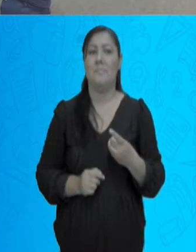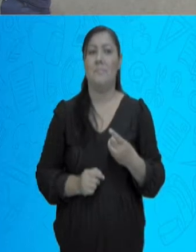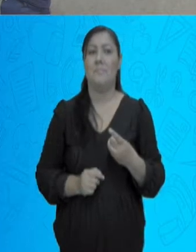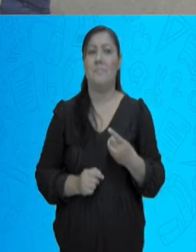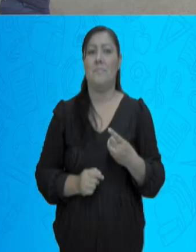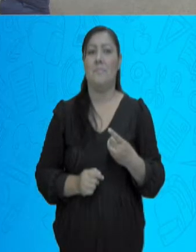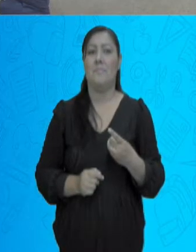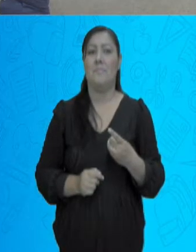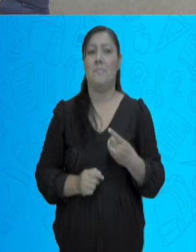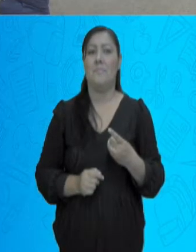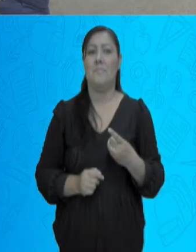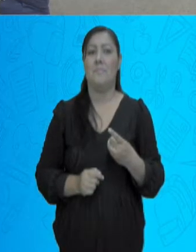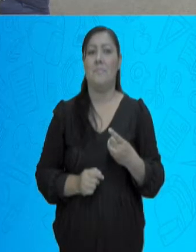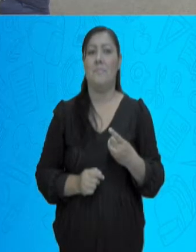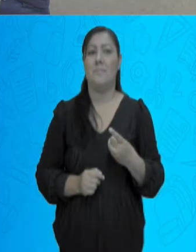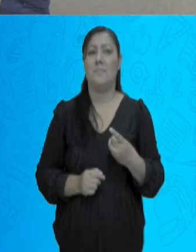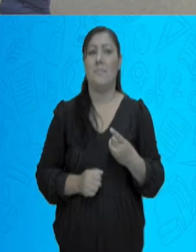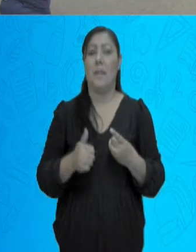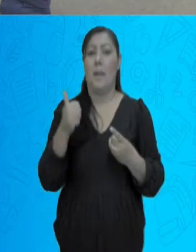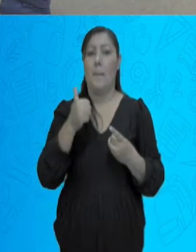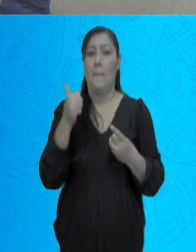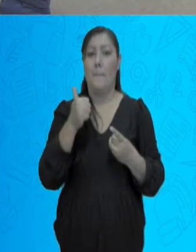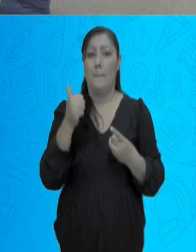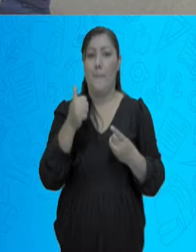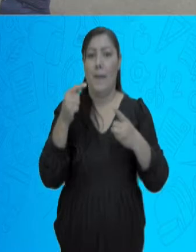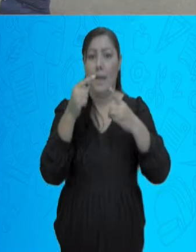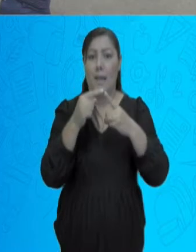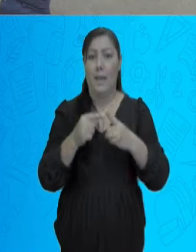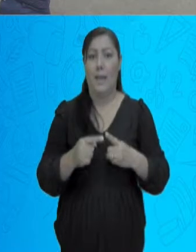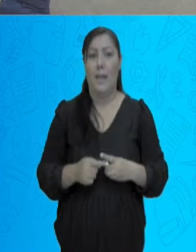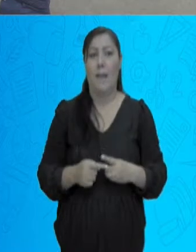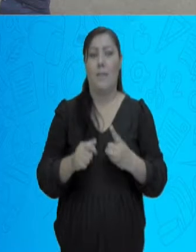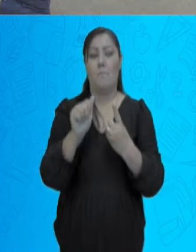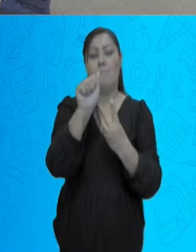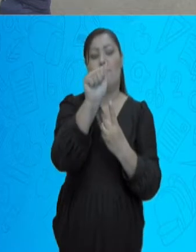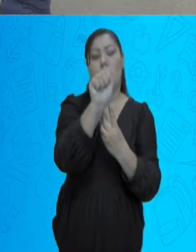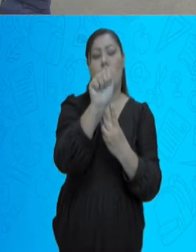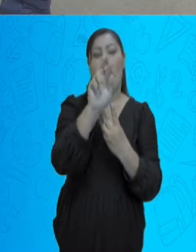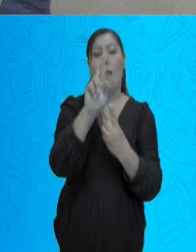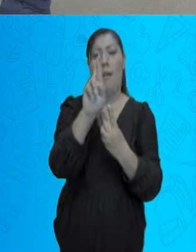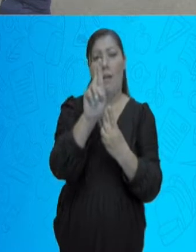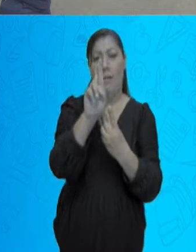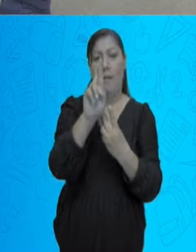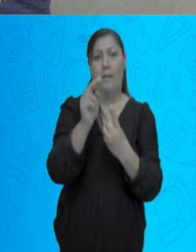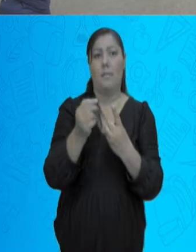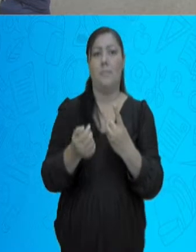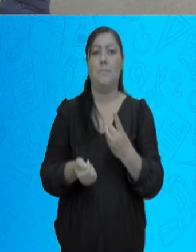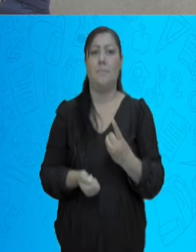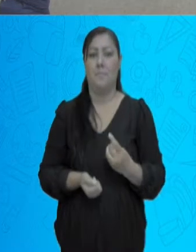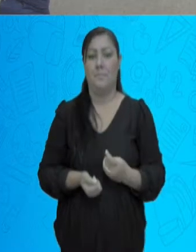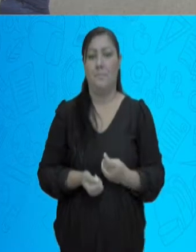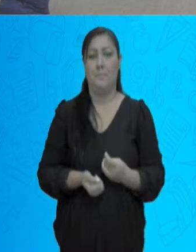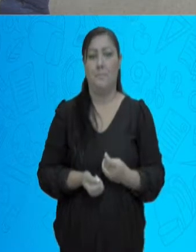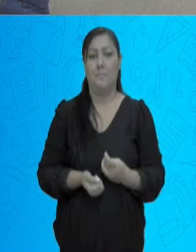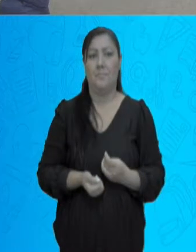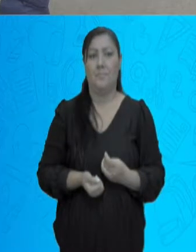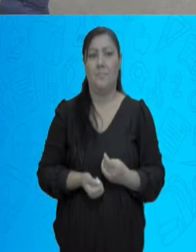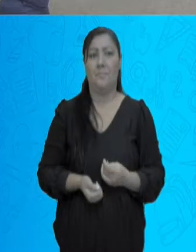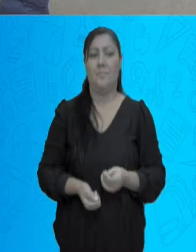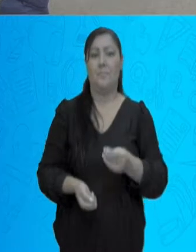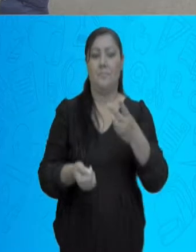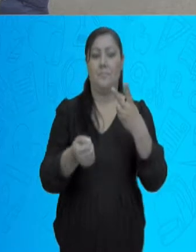verbos chamados de primeira conjugação terminam-se em AR, cantar.